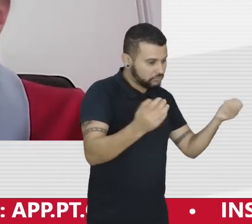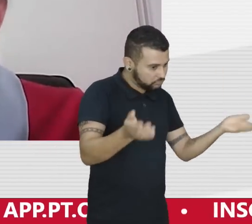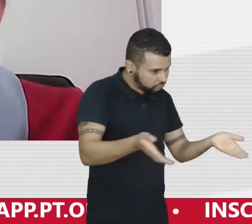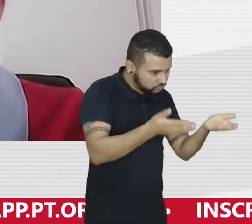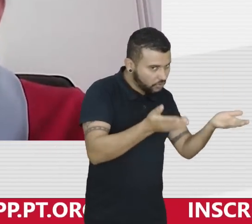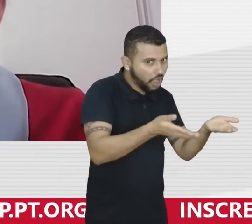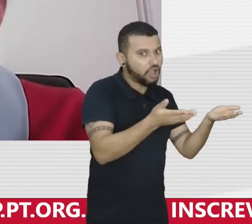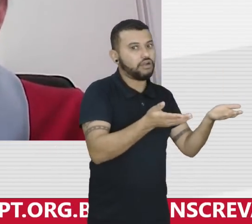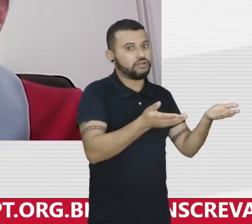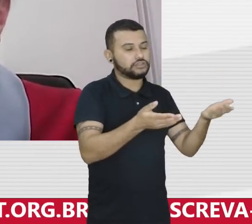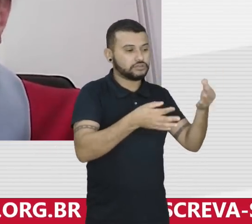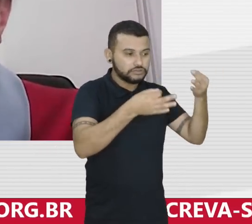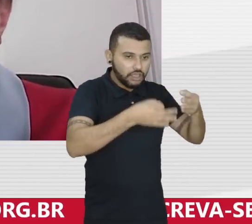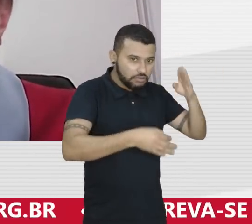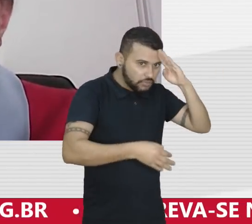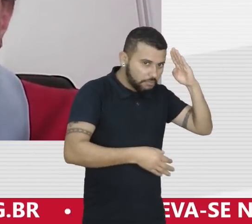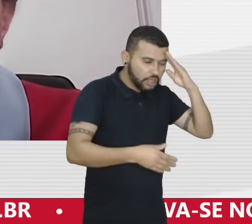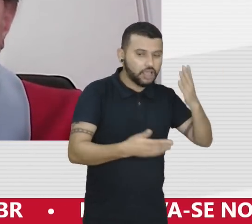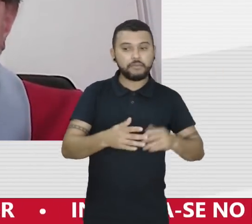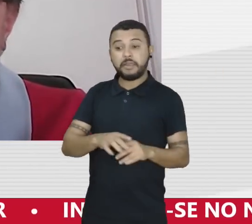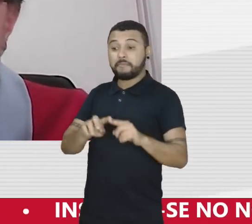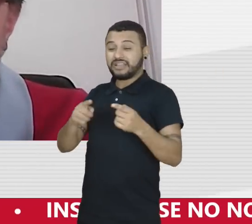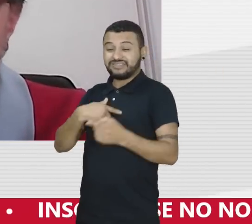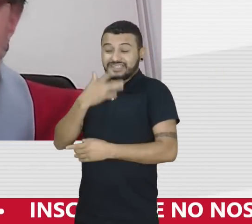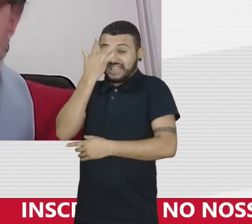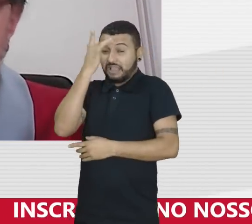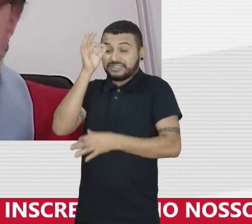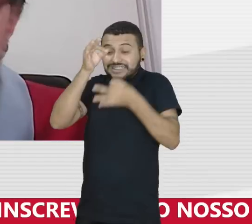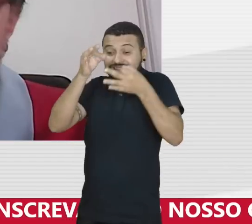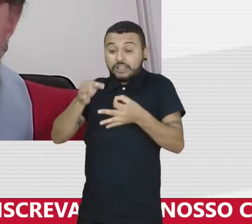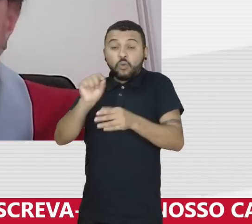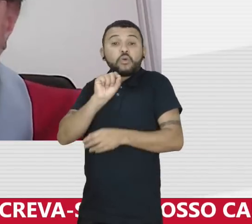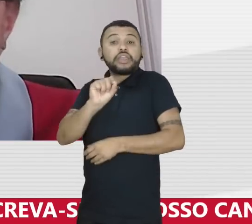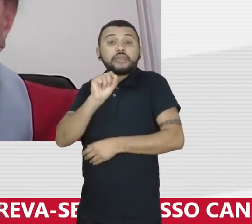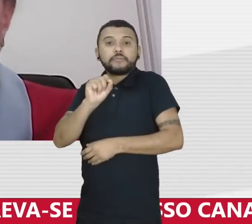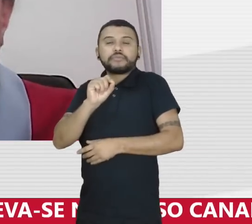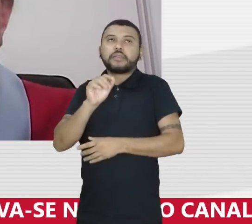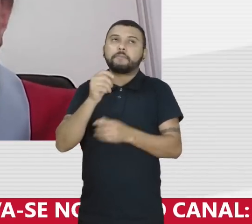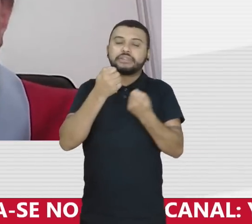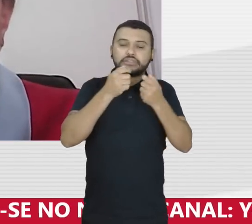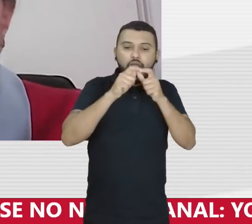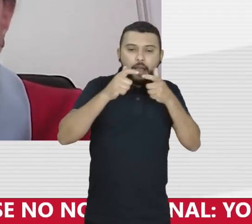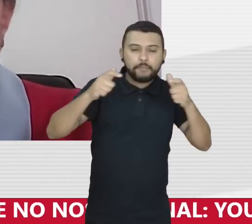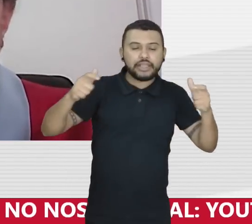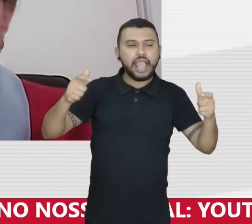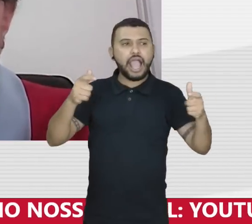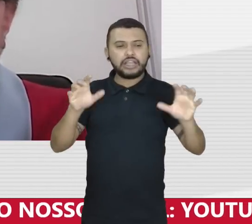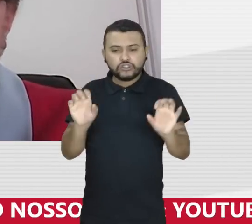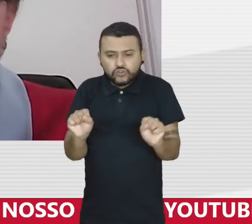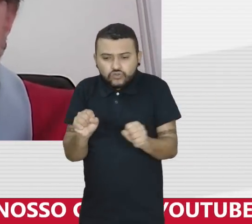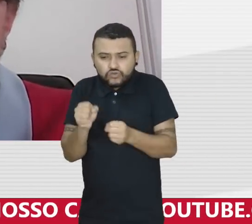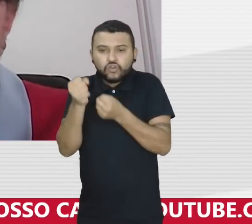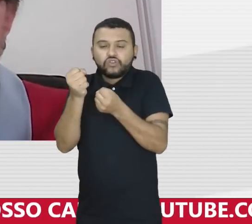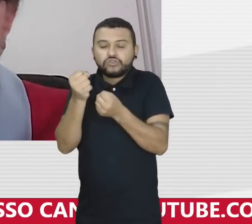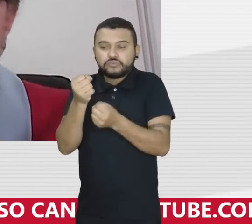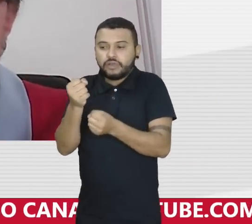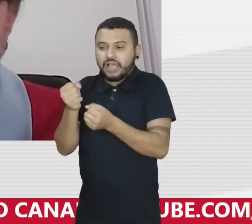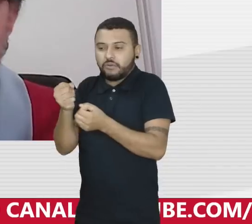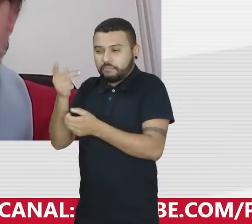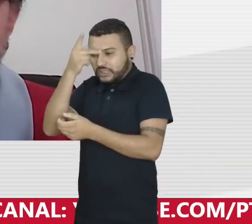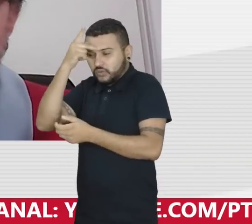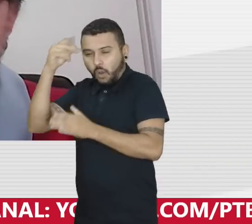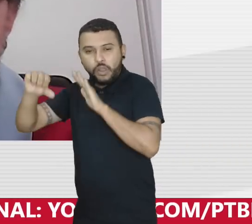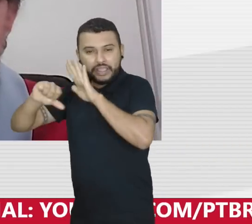Então, acredito que, nesse sentido, nós vamos ter que fazer um amplo esforço de desarmamento da sociedade